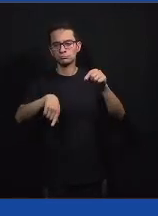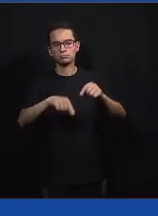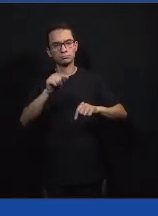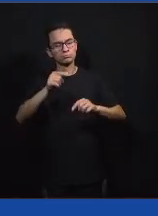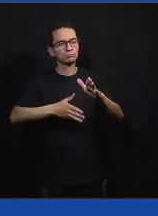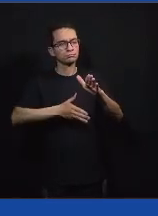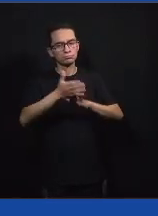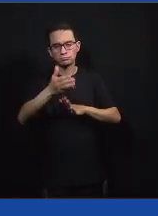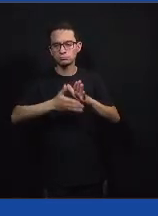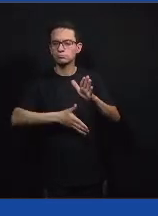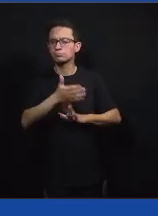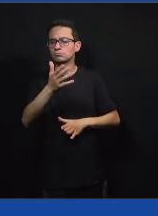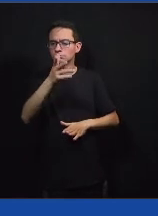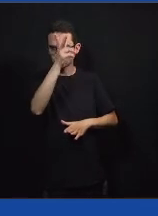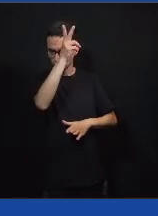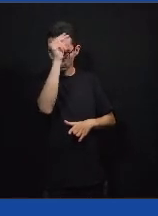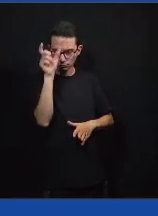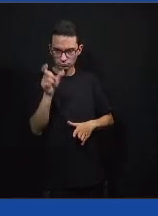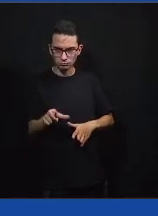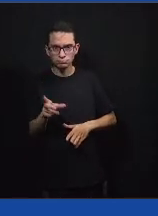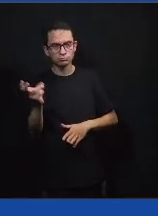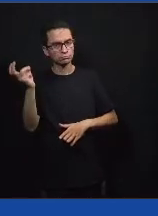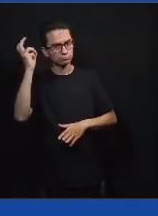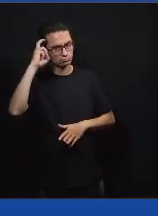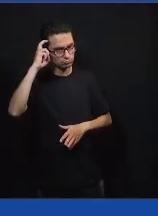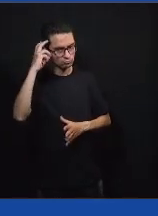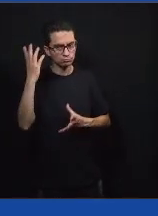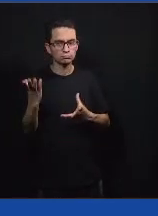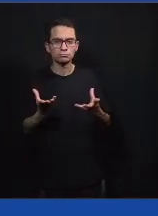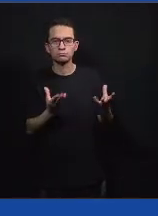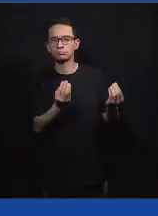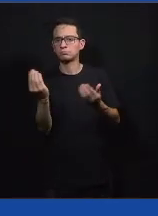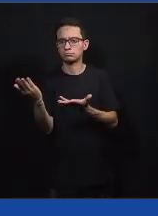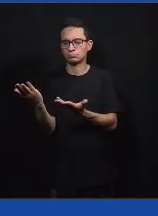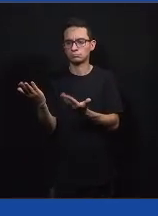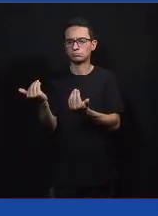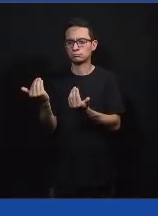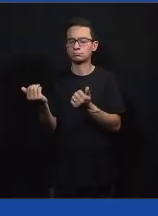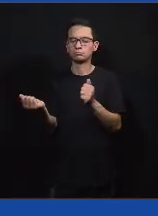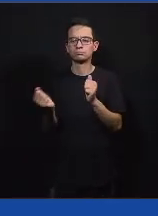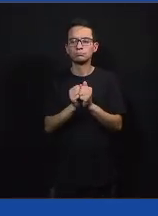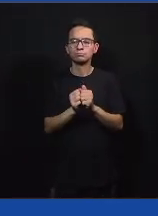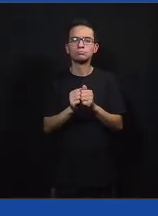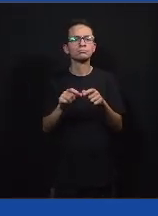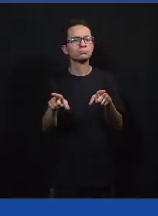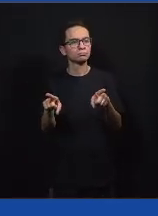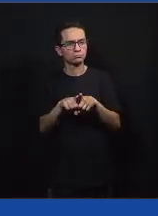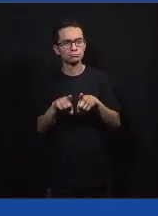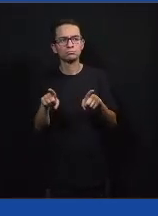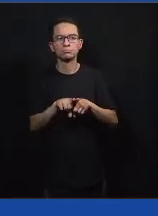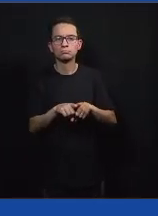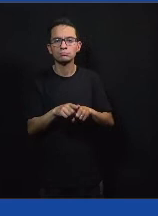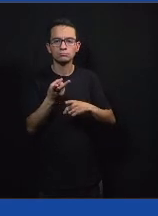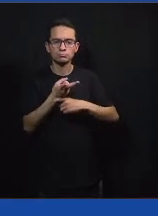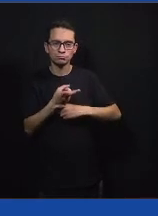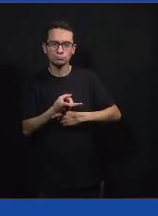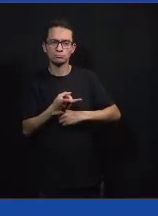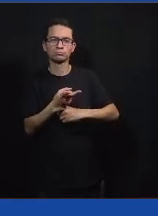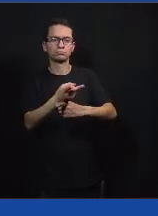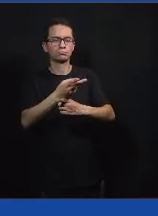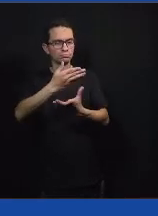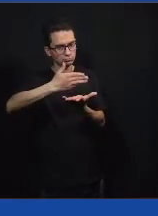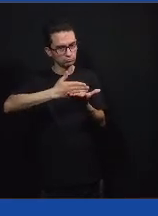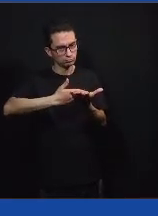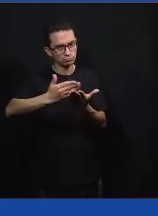Cultura a gente celebrou diversos jovens que conseguiram empregos na cidade não estavam buscando no início